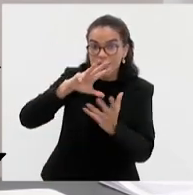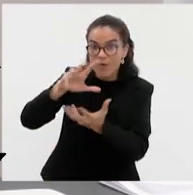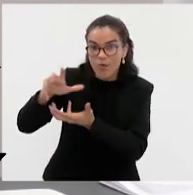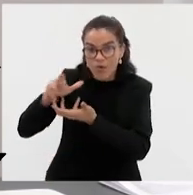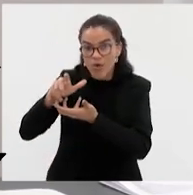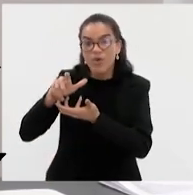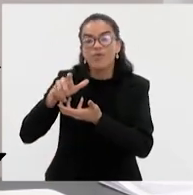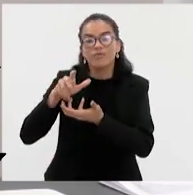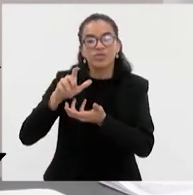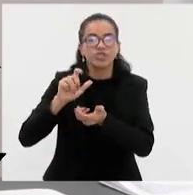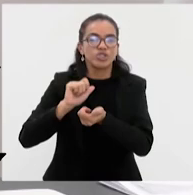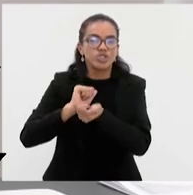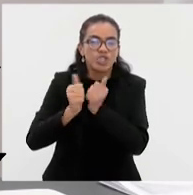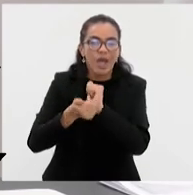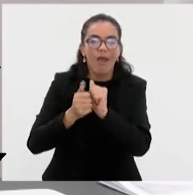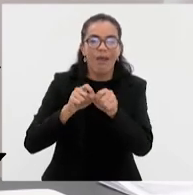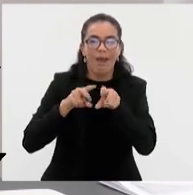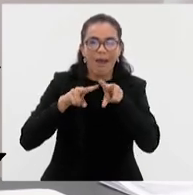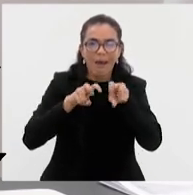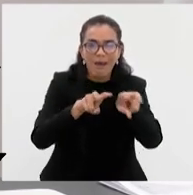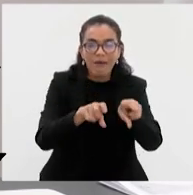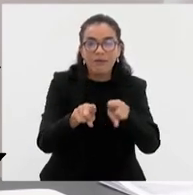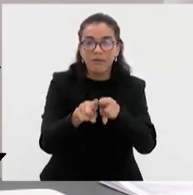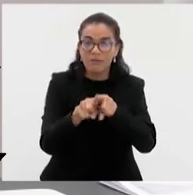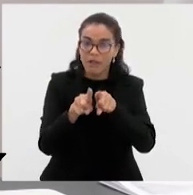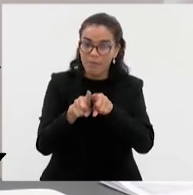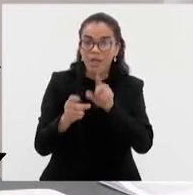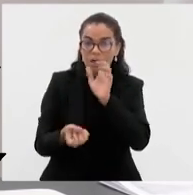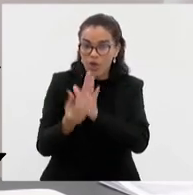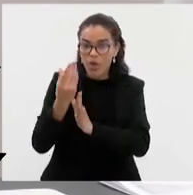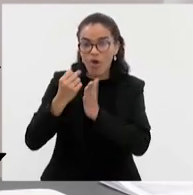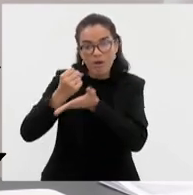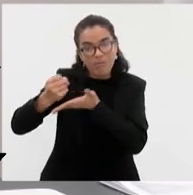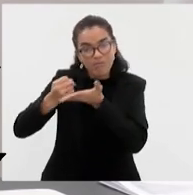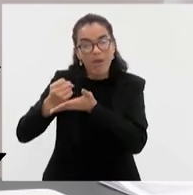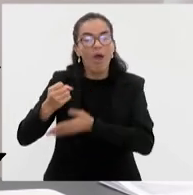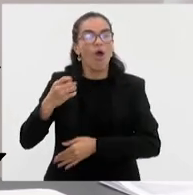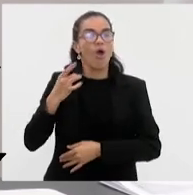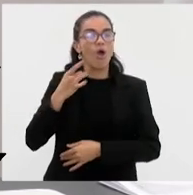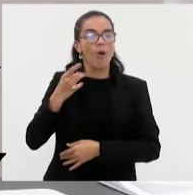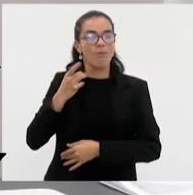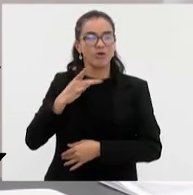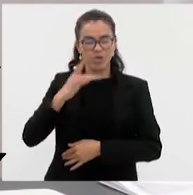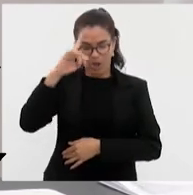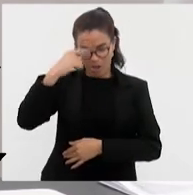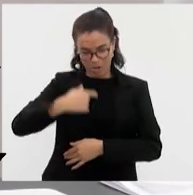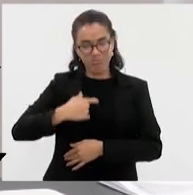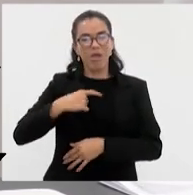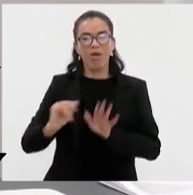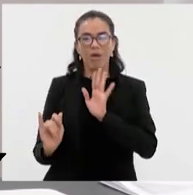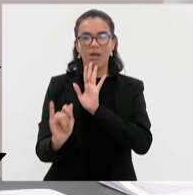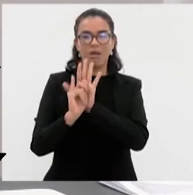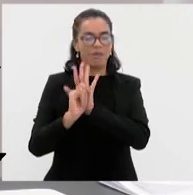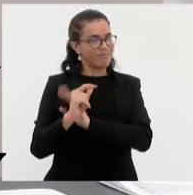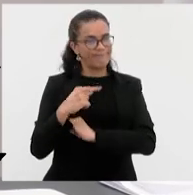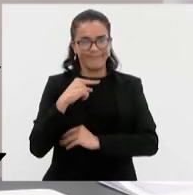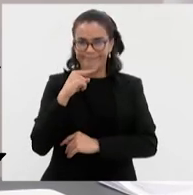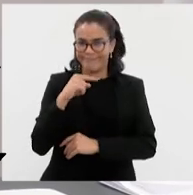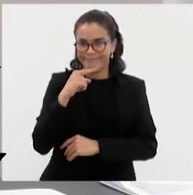Federação Internacional de Atletismo criou regramento baseado em hormônios, ou seja, não basta autodeclaração, tem que haver ali uma